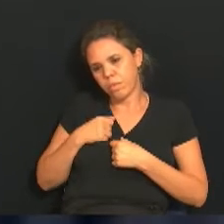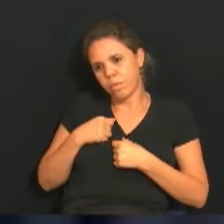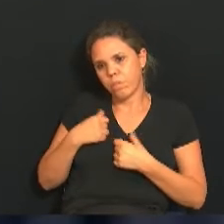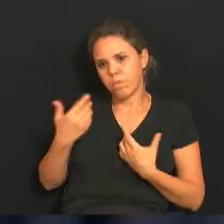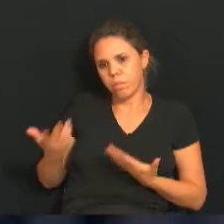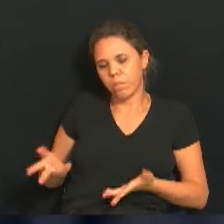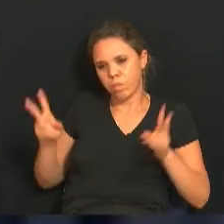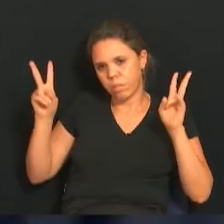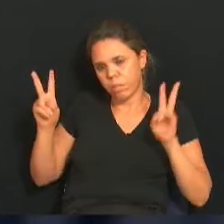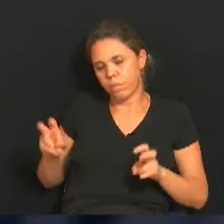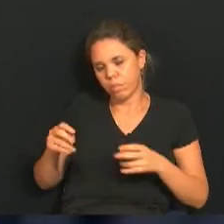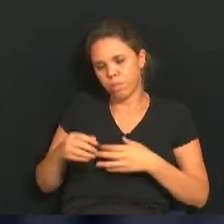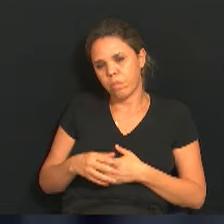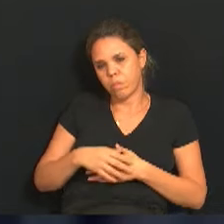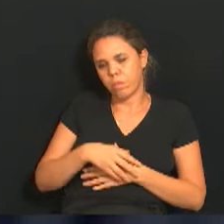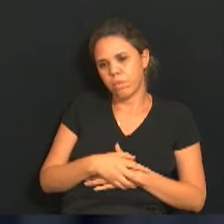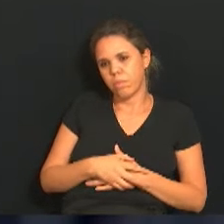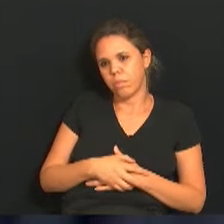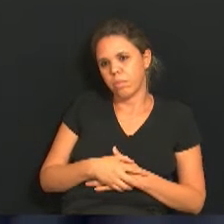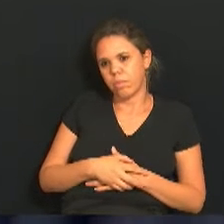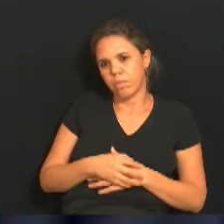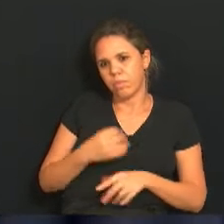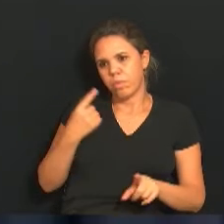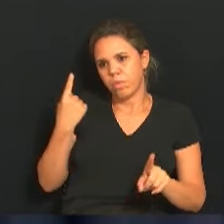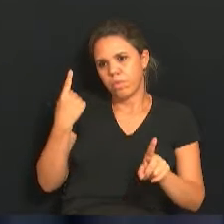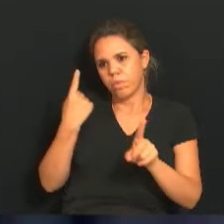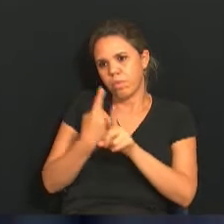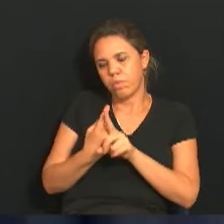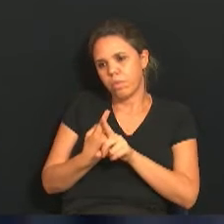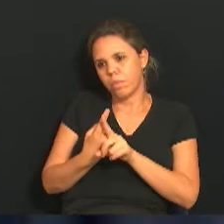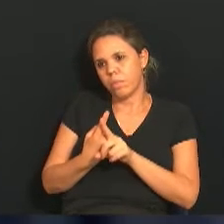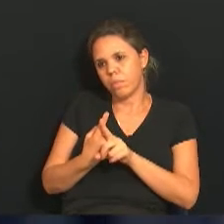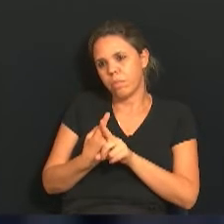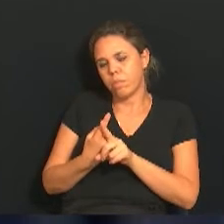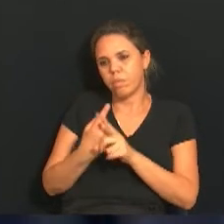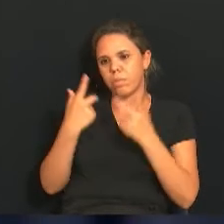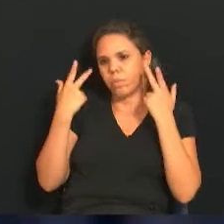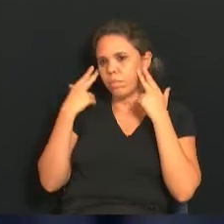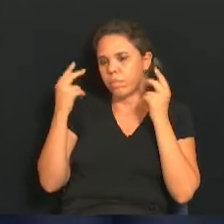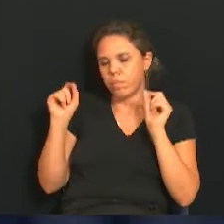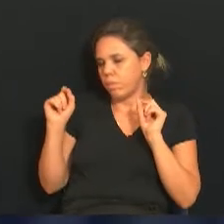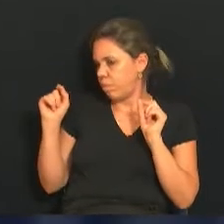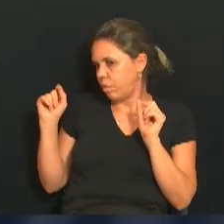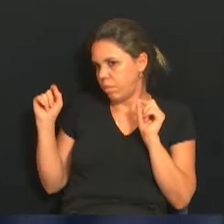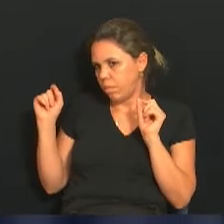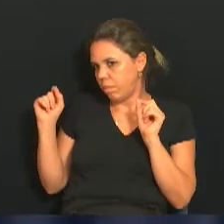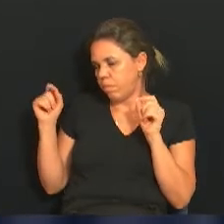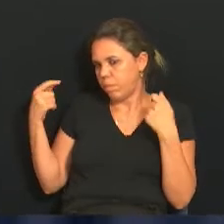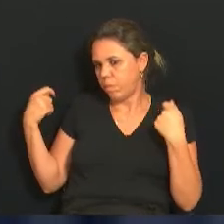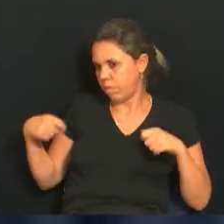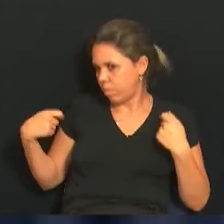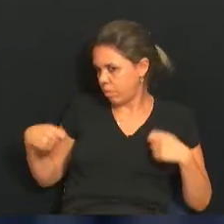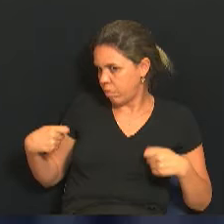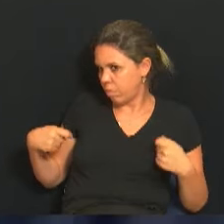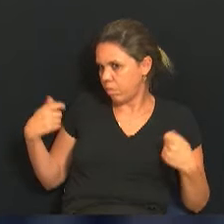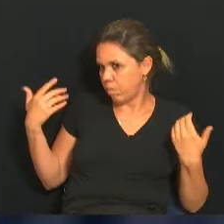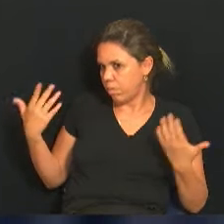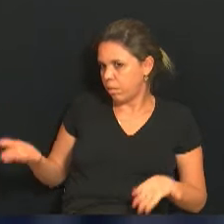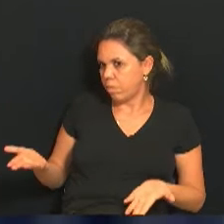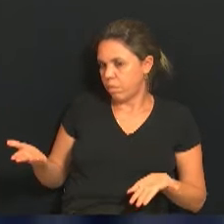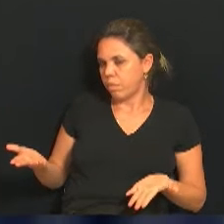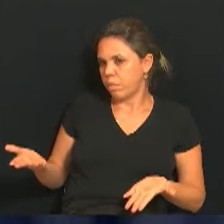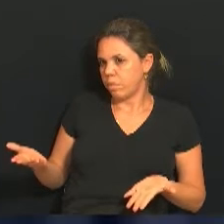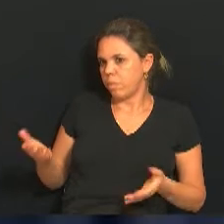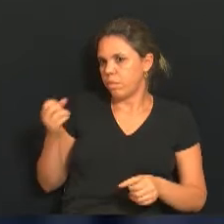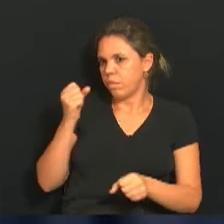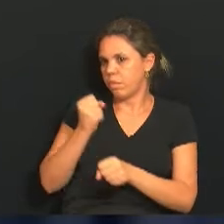essa questão, e encontramos ali um denominador comum de que a necessidade de se revitalizar